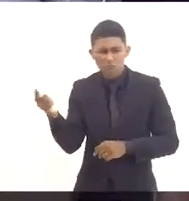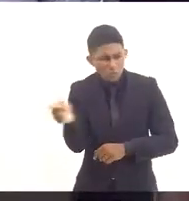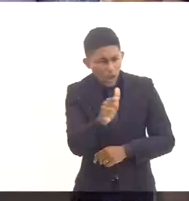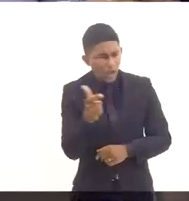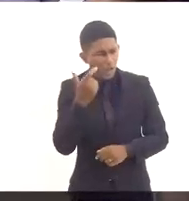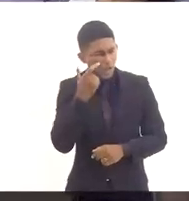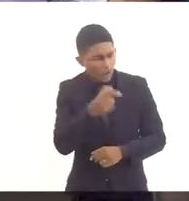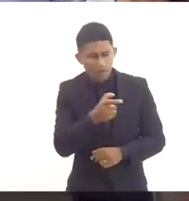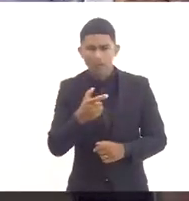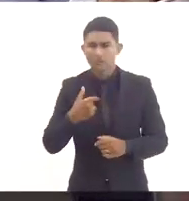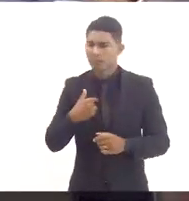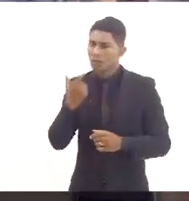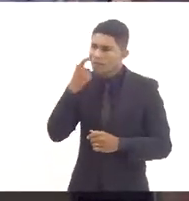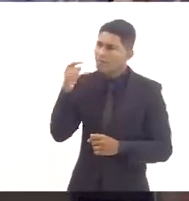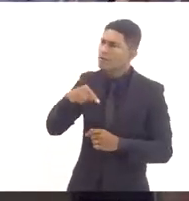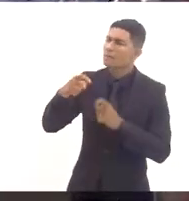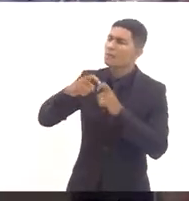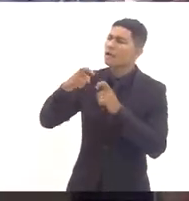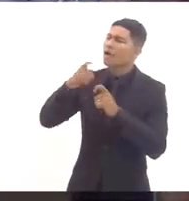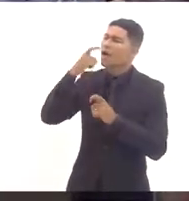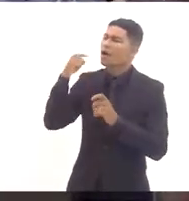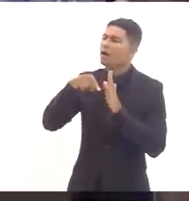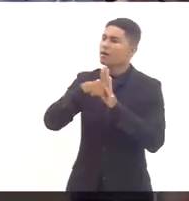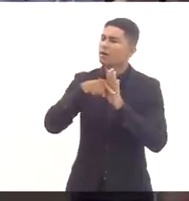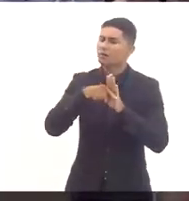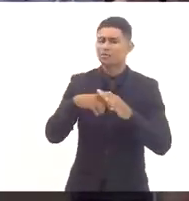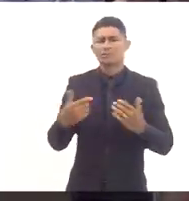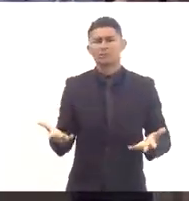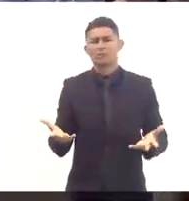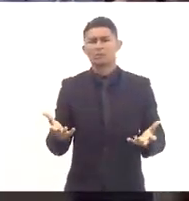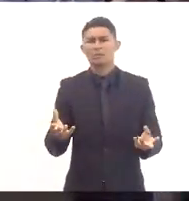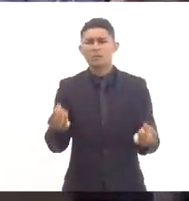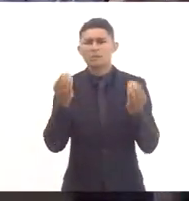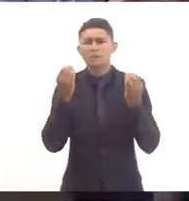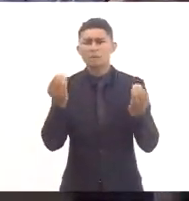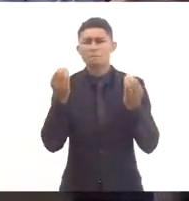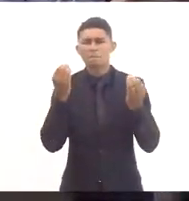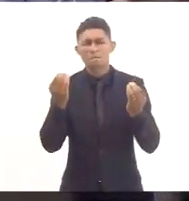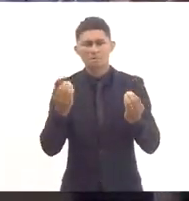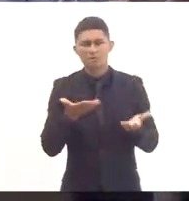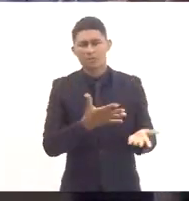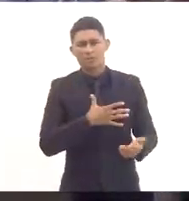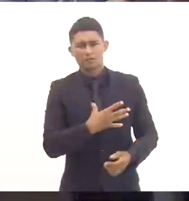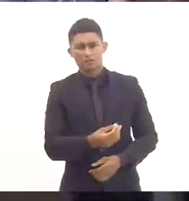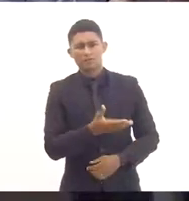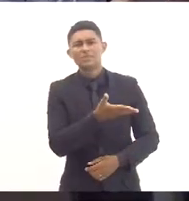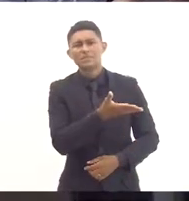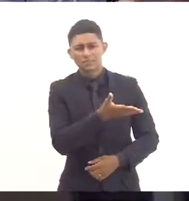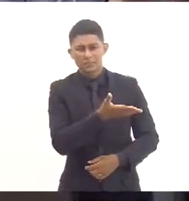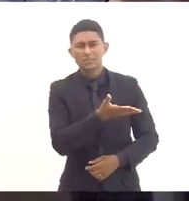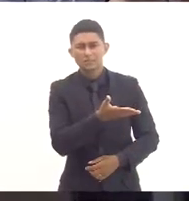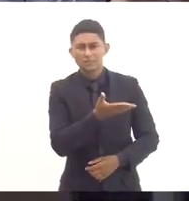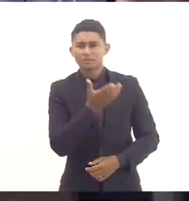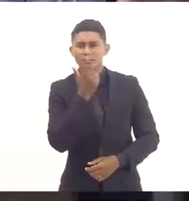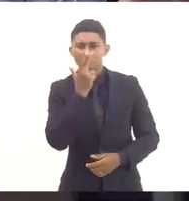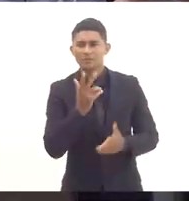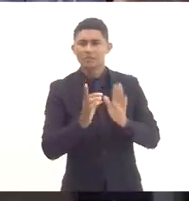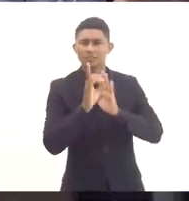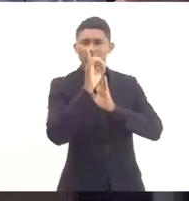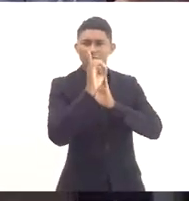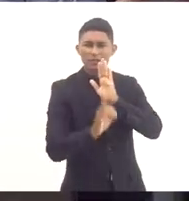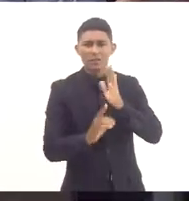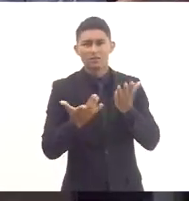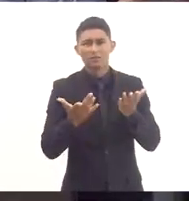então eu acho muito injusto tirar do meu filho estão arrancando dele o Hugo